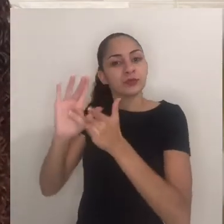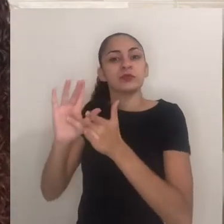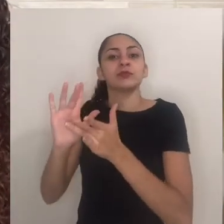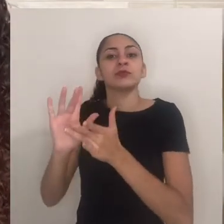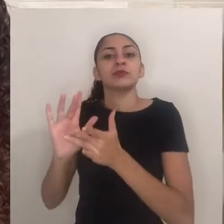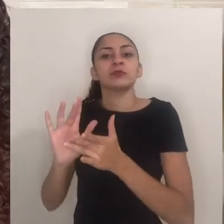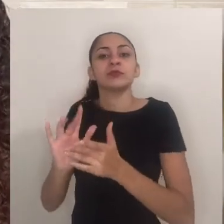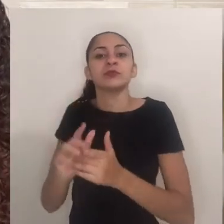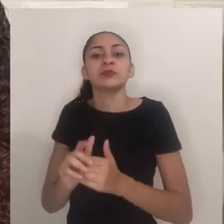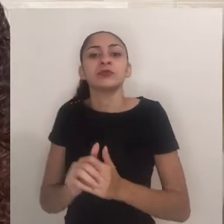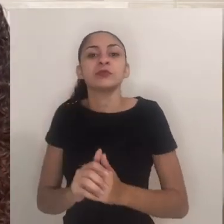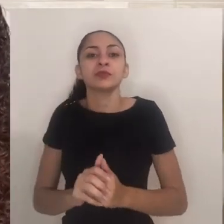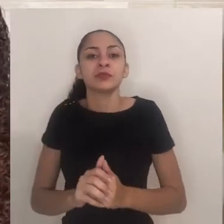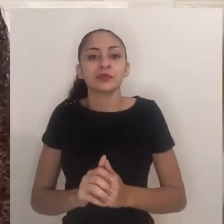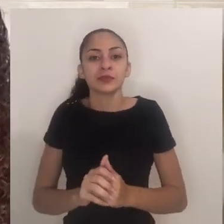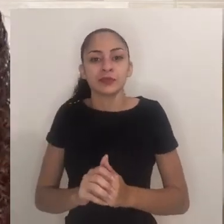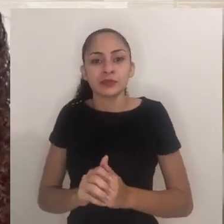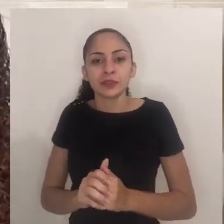Jesus.